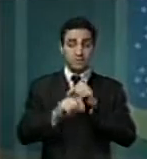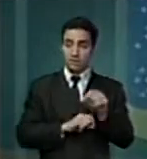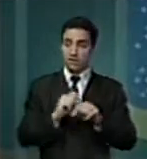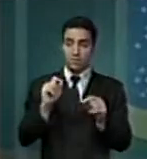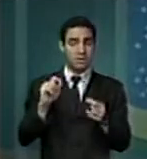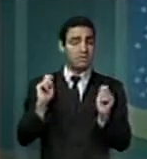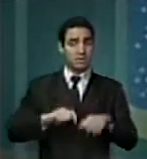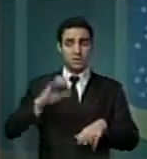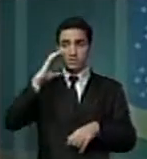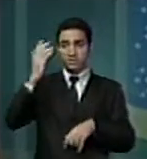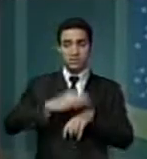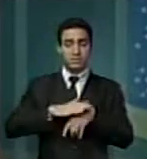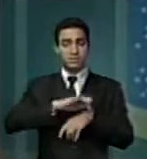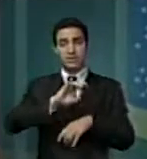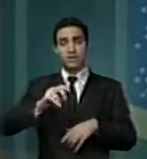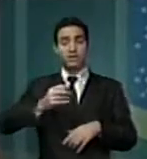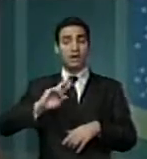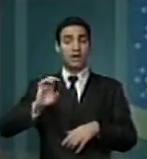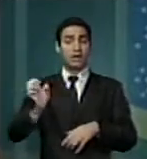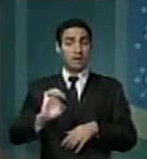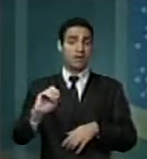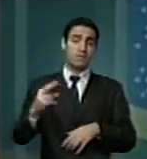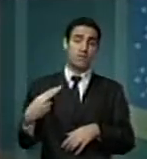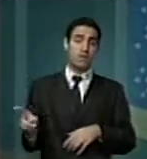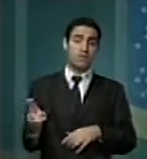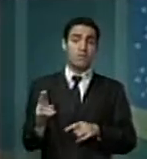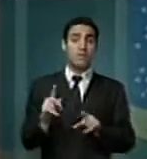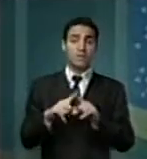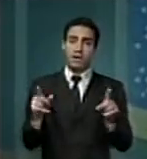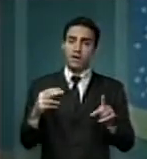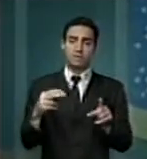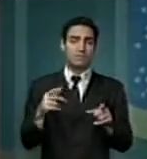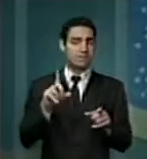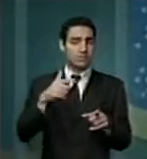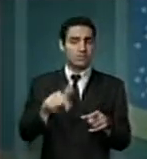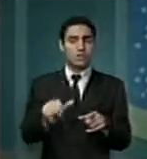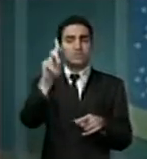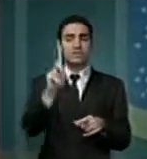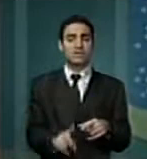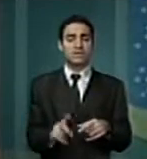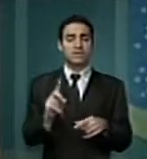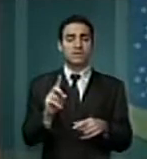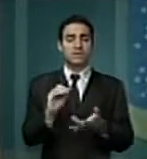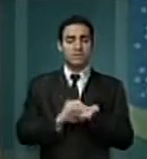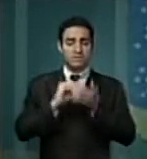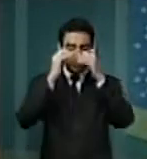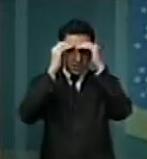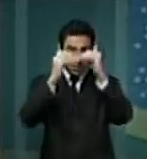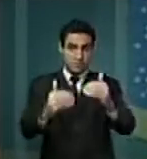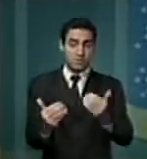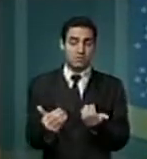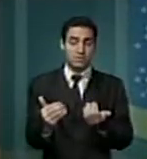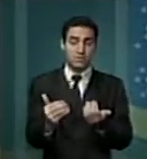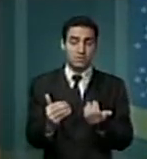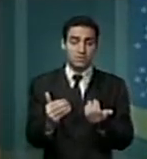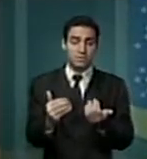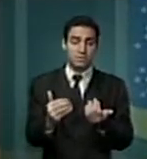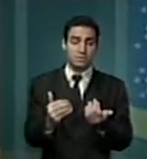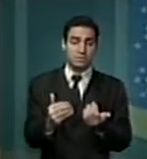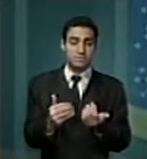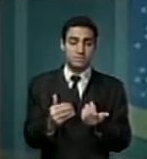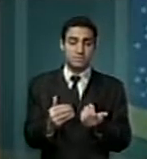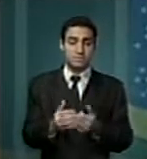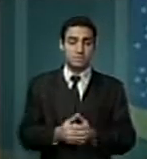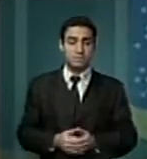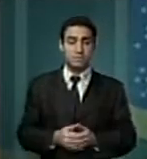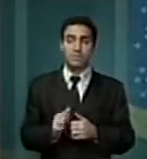da homossexualidade. Agora, ela não tem o direito de desrespeitar, ela não tem o direito de exercer qualquer tipo de agressão ou de preconceito.